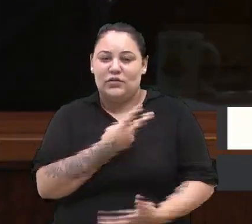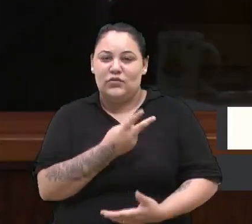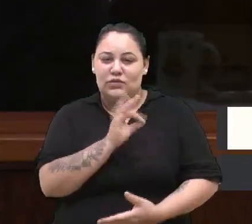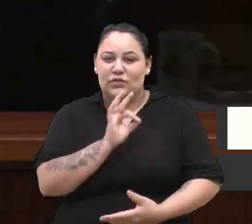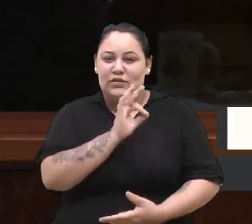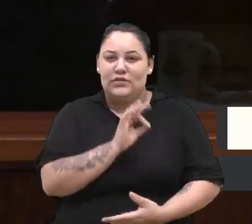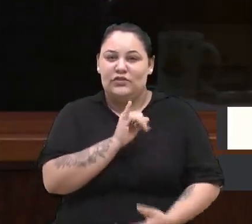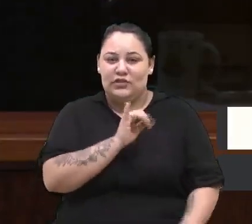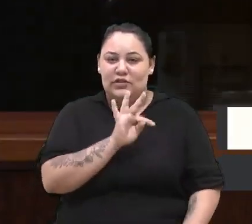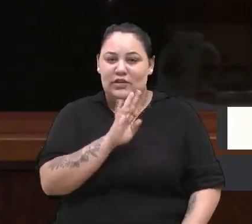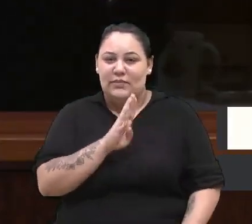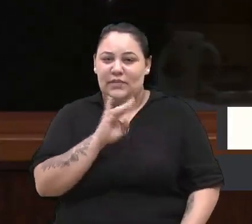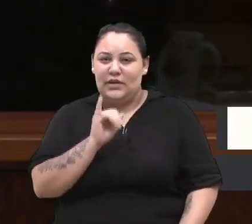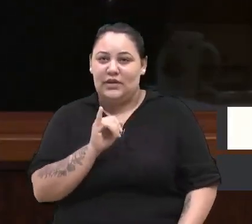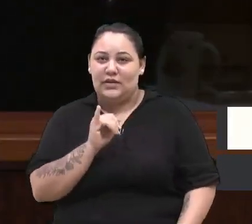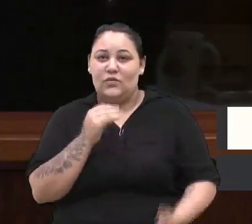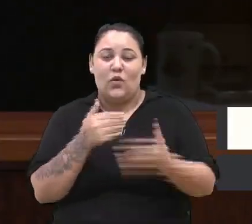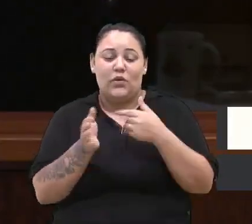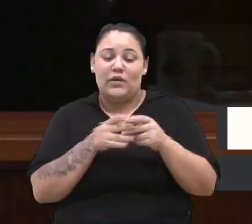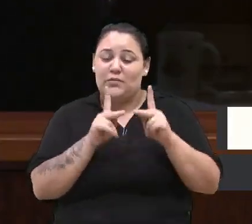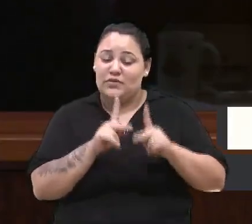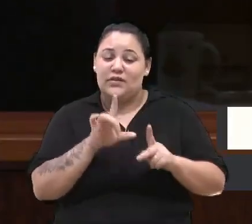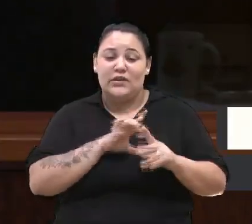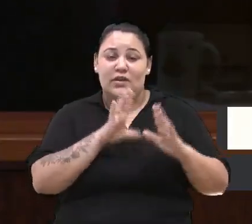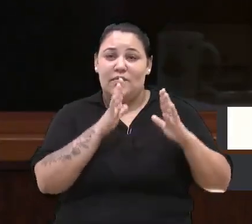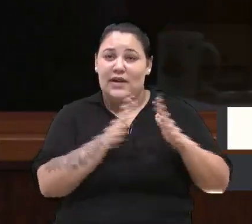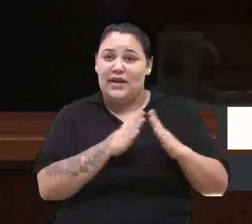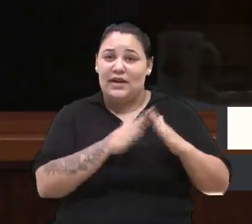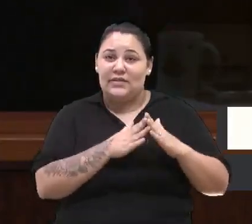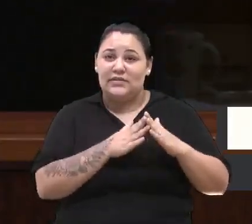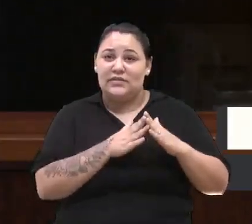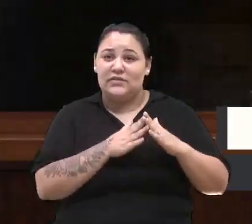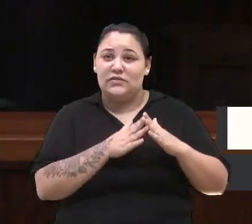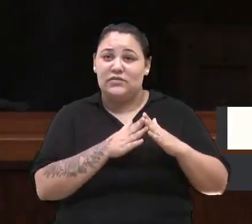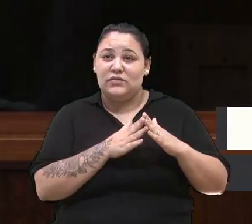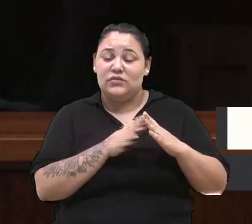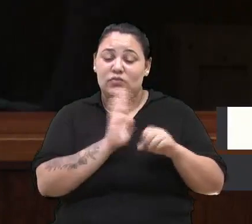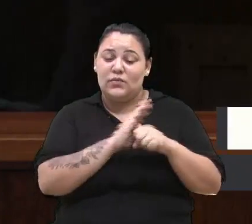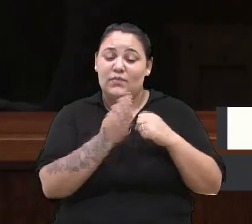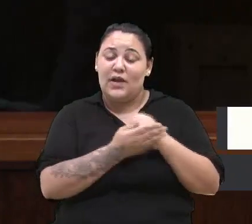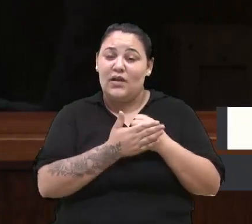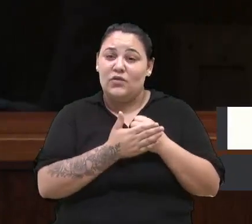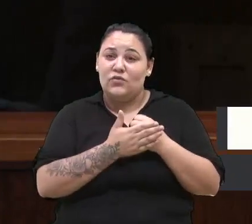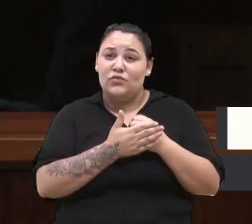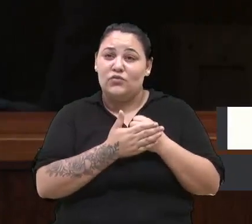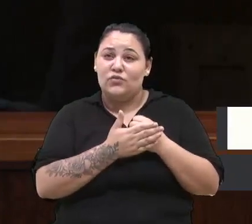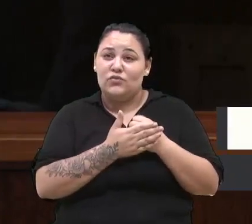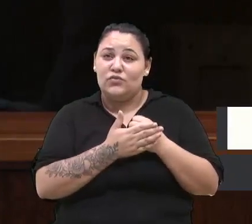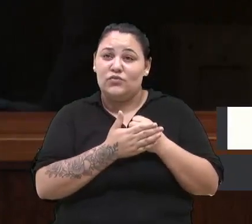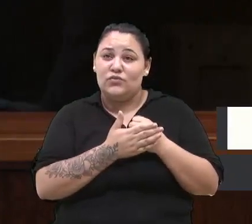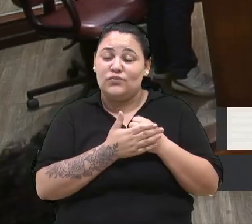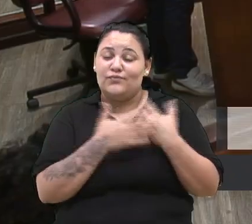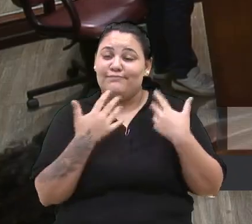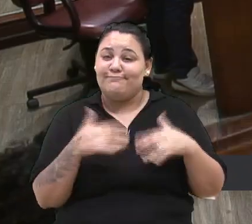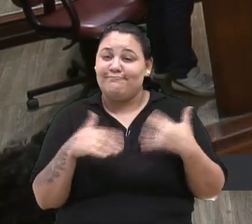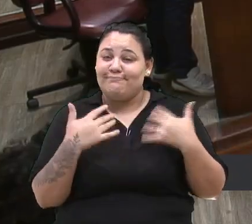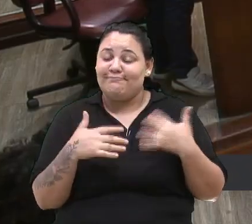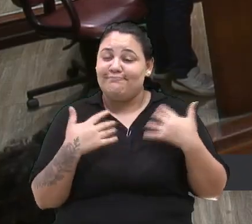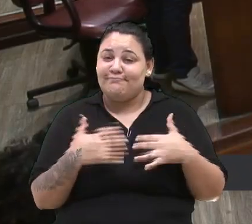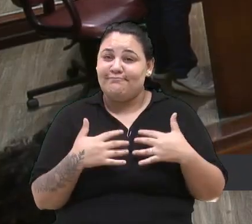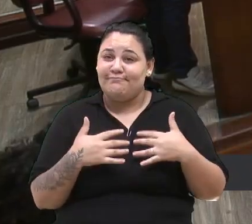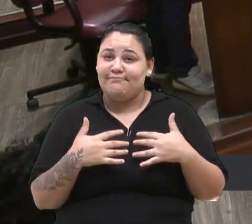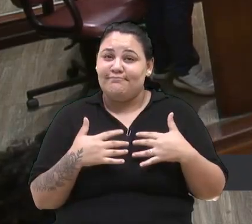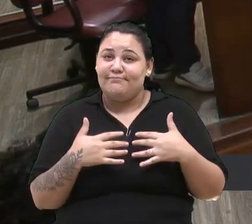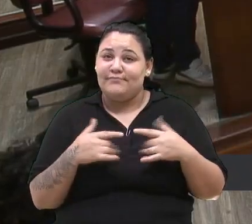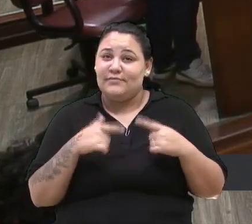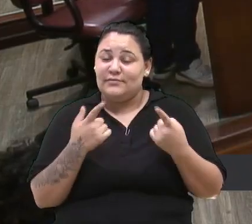uma casa no bairro nobre. Então, é uma outra discussão que tem a ver com habitação, com uma renúncia, né, bem pequenininha, mas que